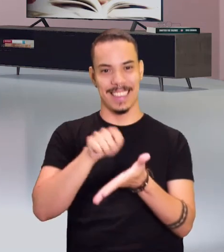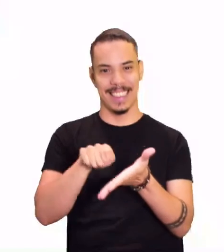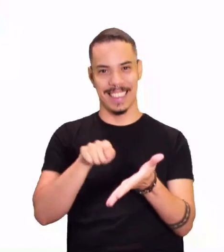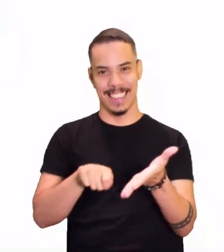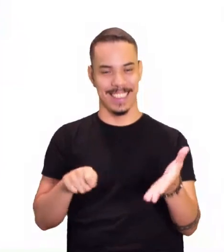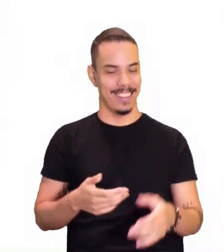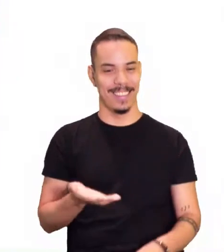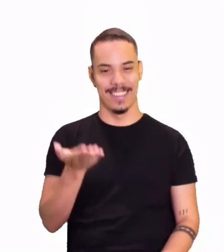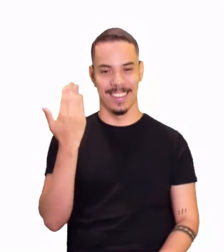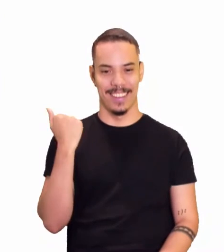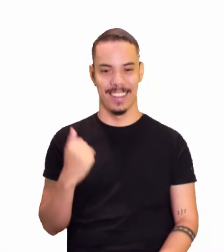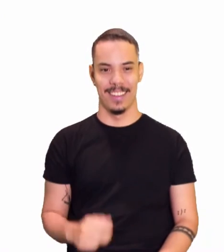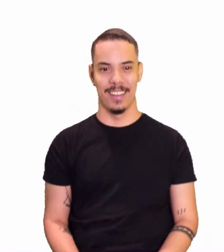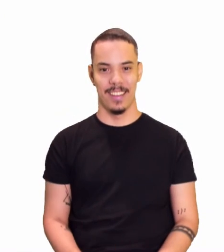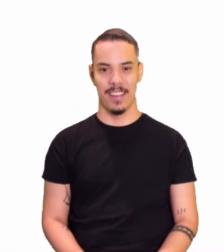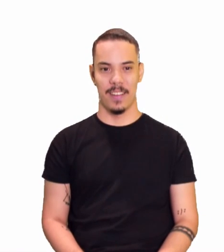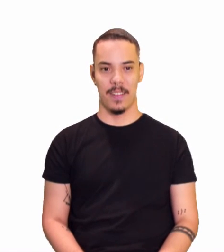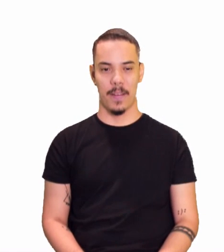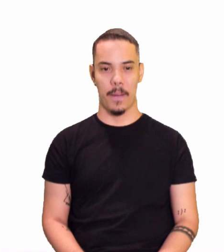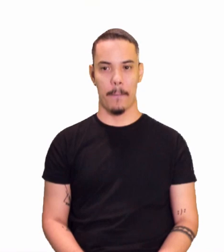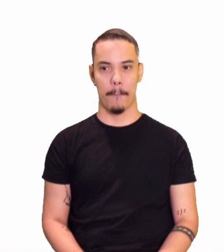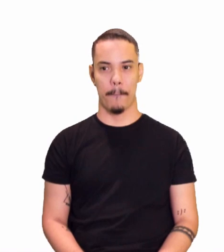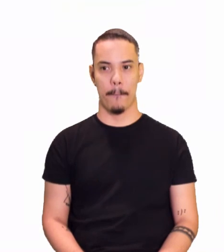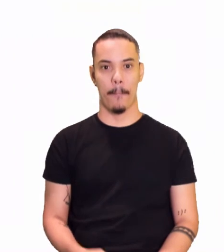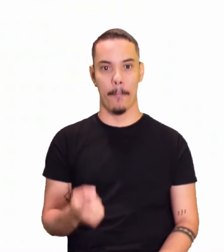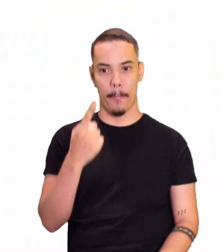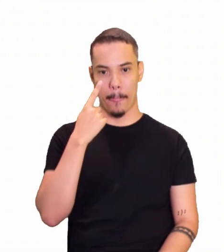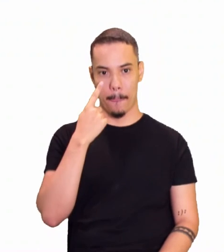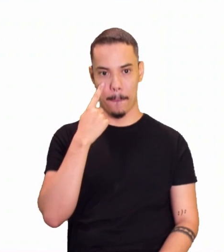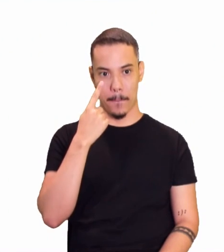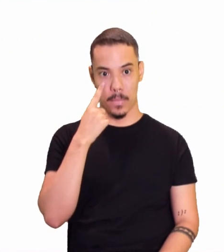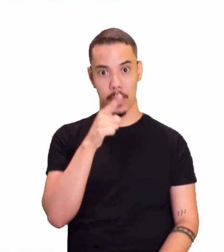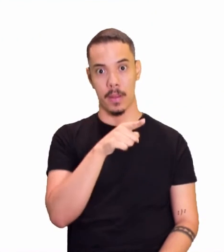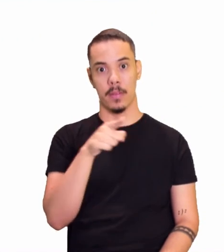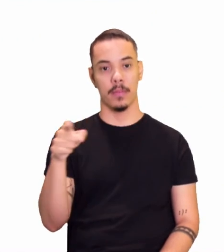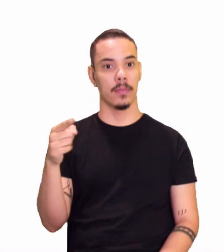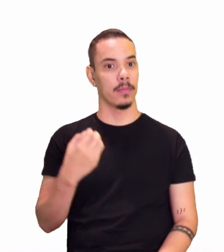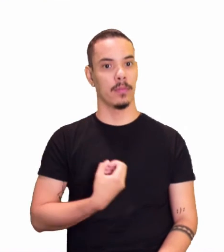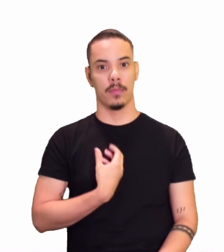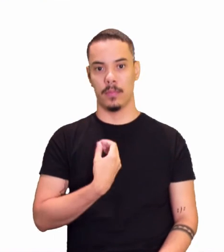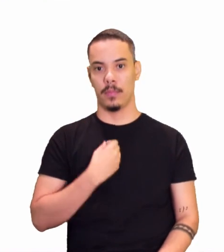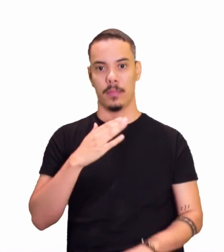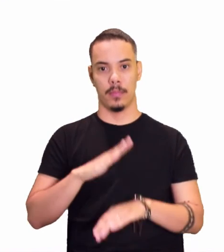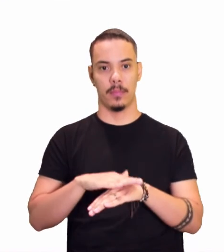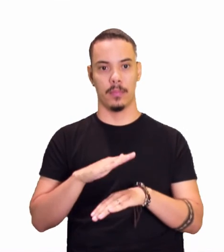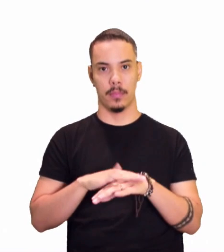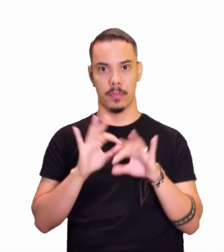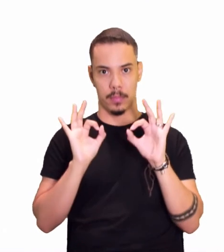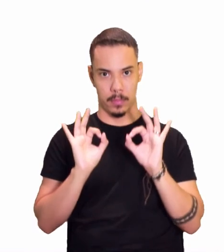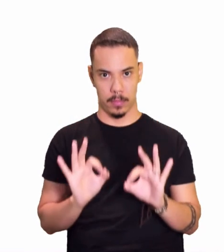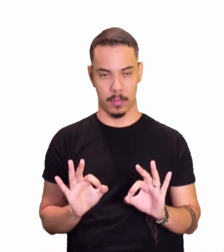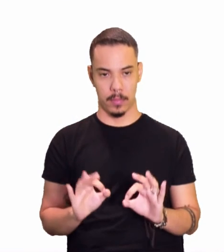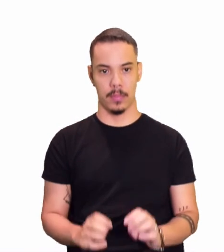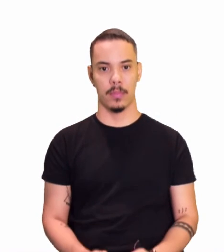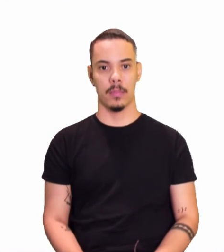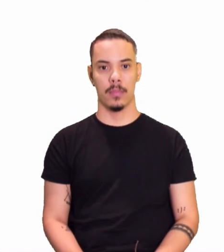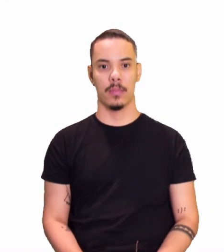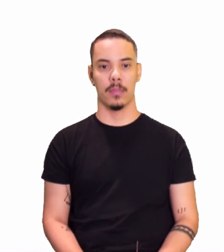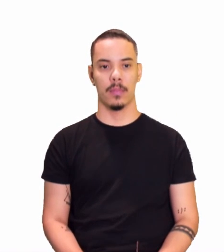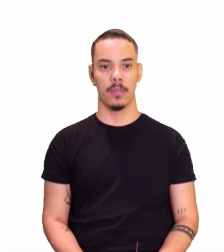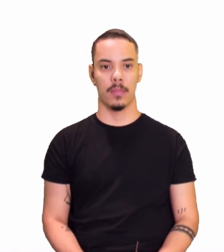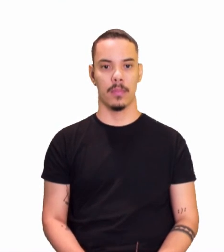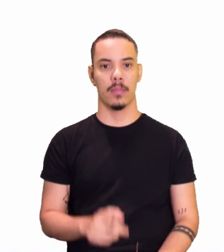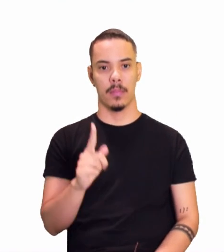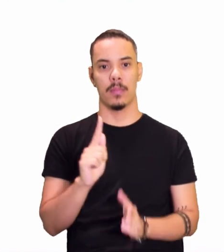gênero. Simbora! Olha só, estudante, vamos lá. Você vai agora produzir, tá certo? Sim! Você vai fazer